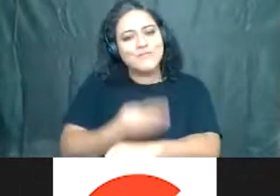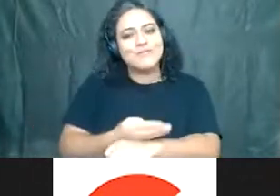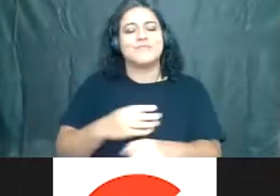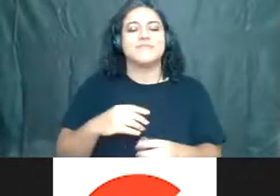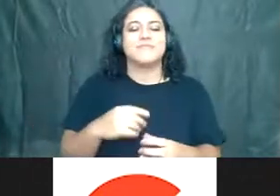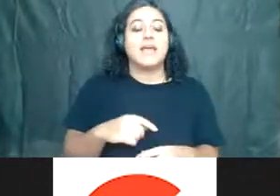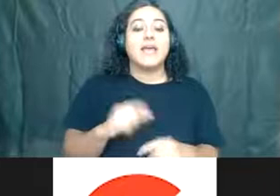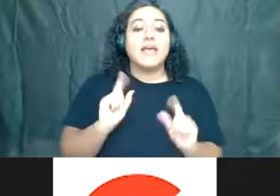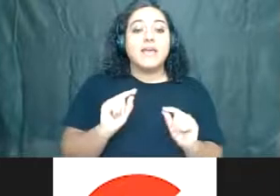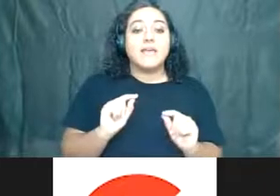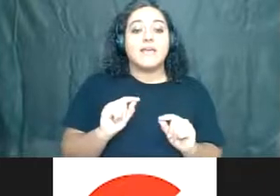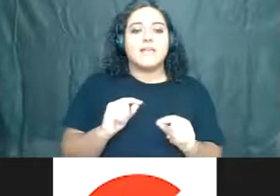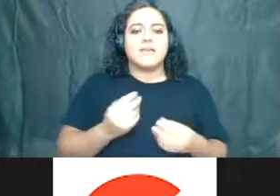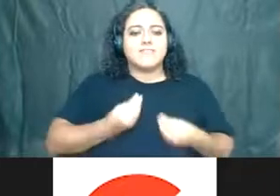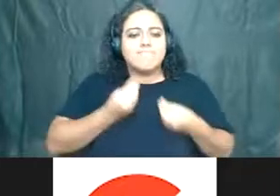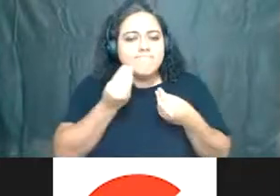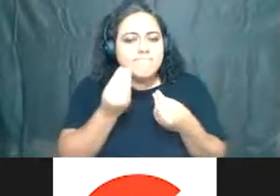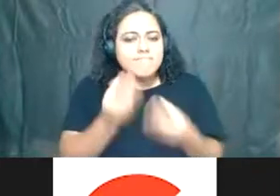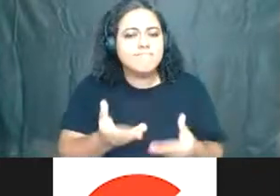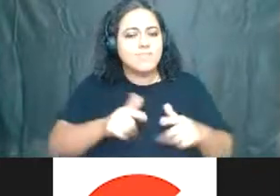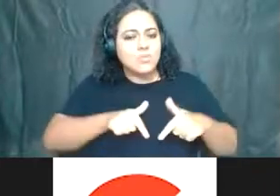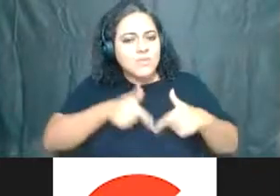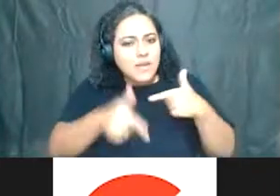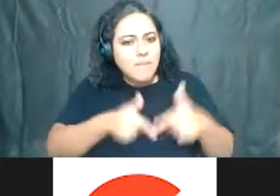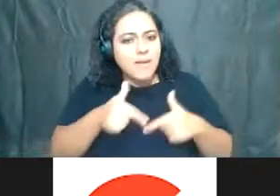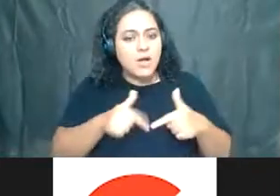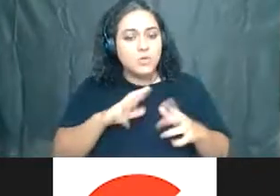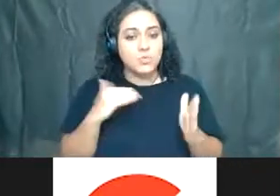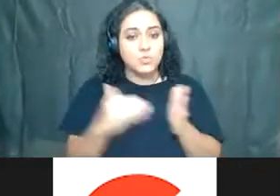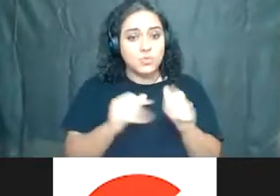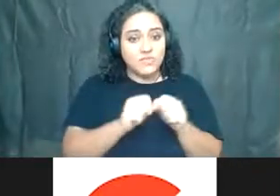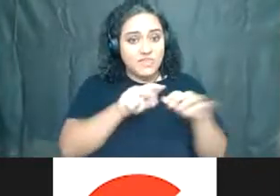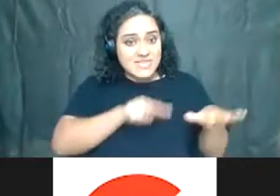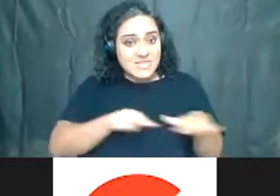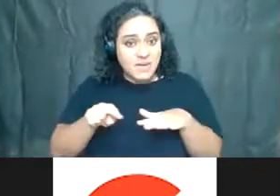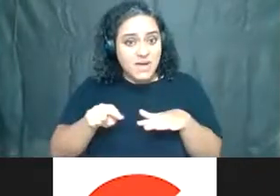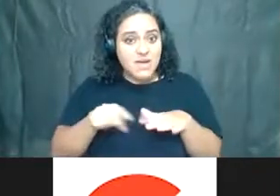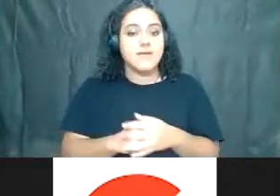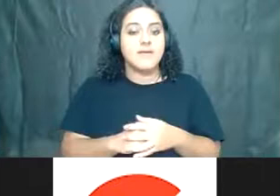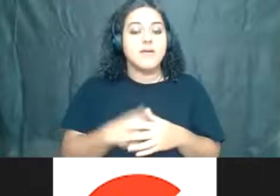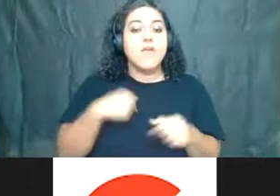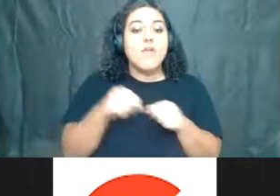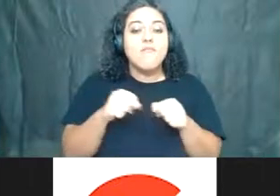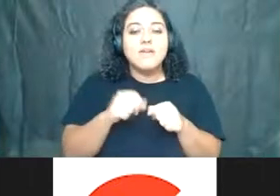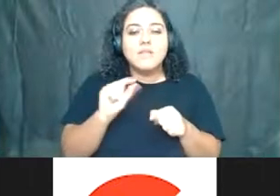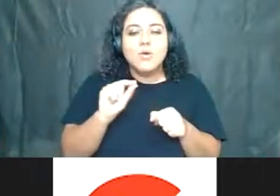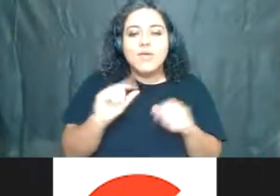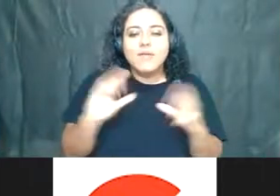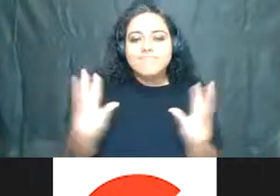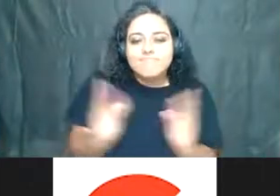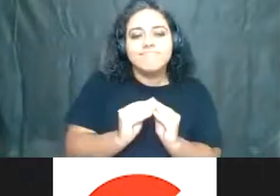de muita entrega, de muito trabalho que nós fizemos durante essa semana, eu vou fazer uma pequena